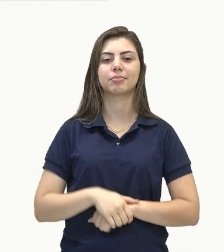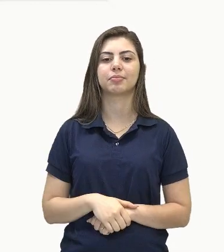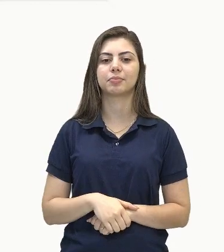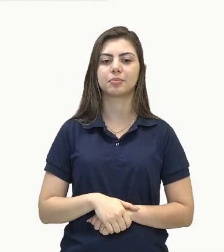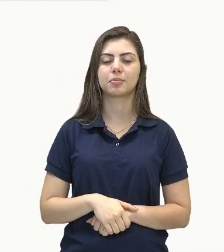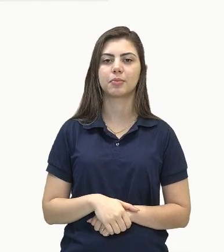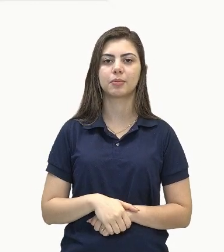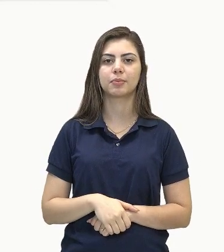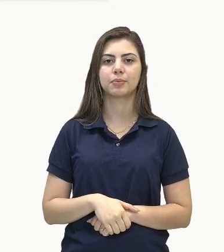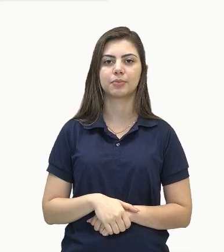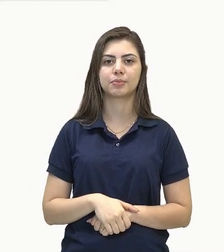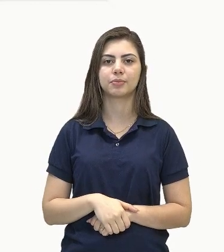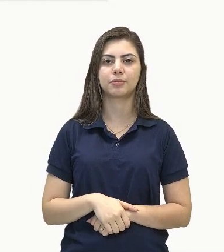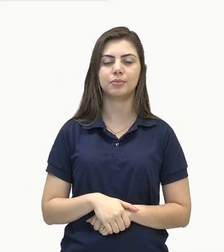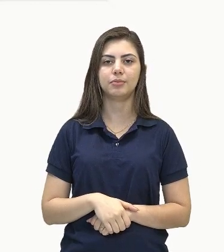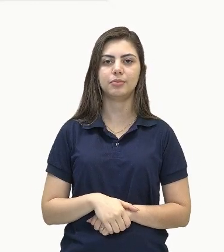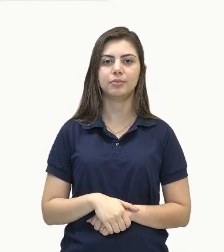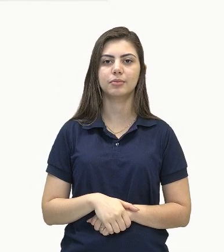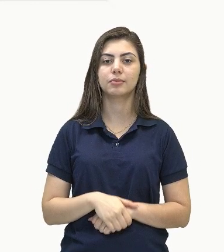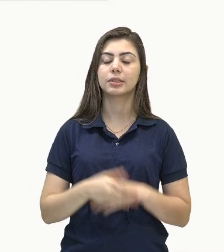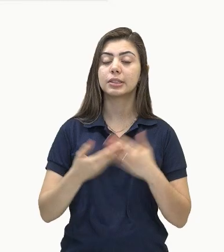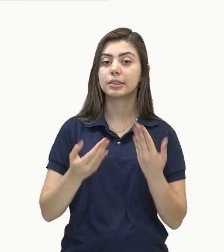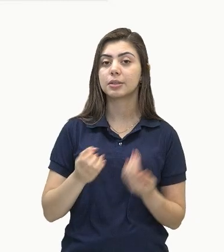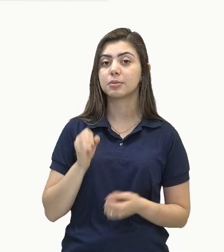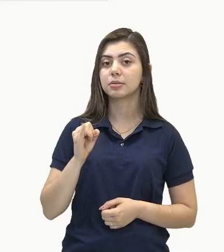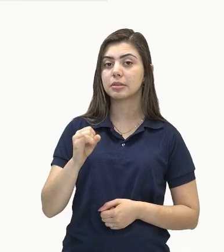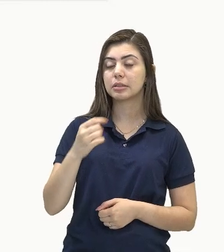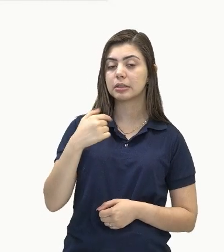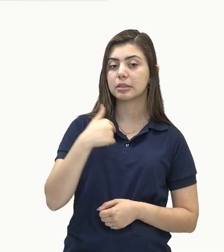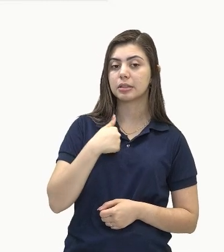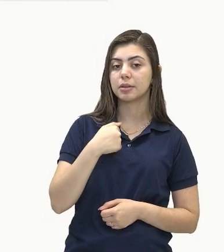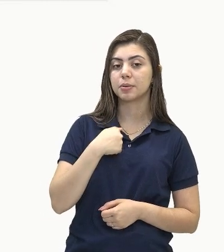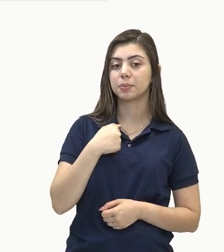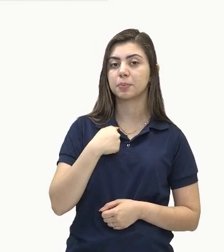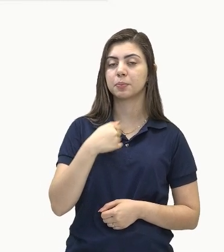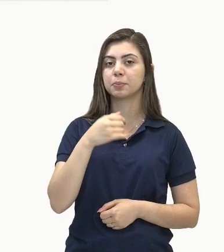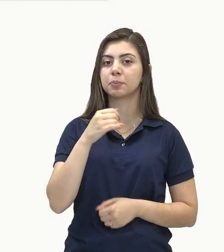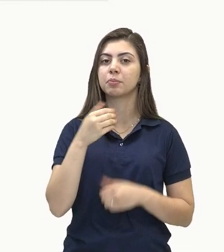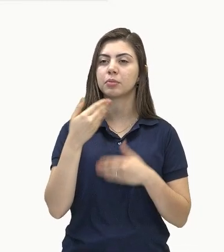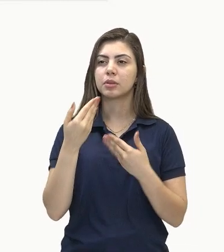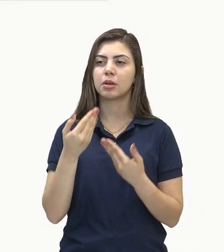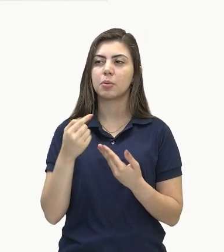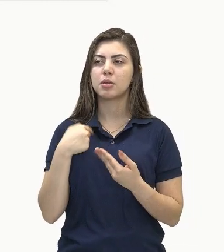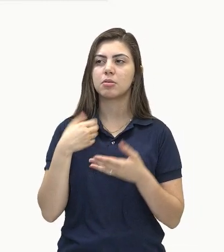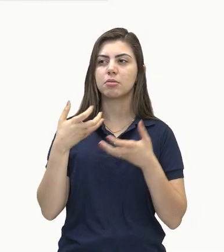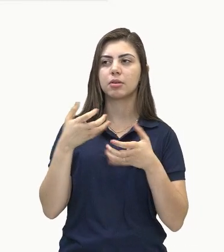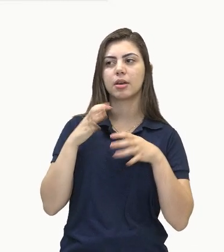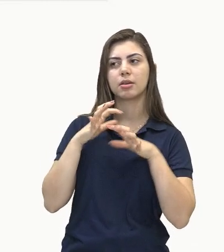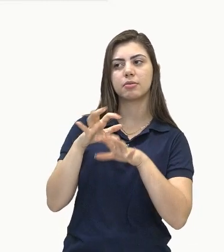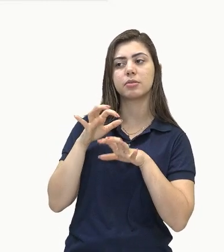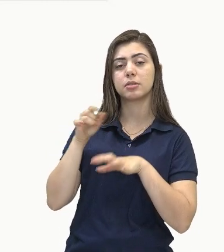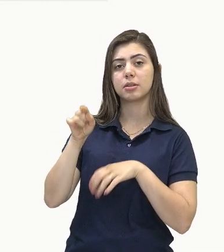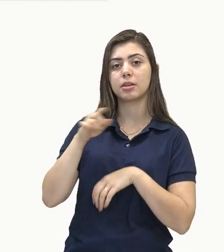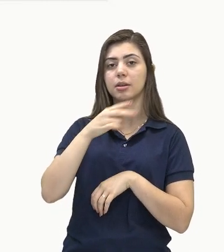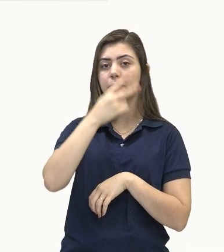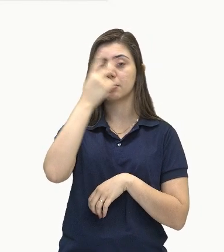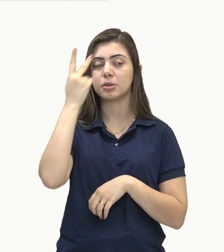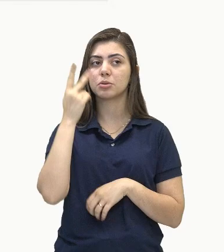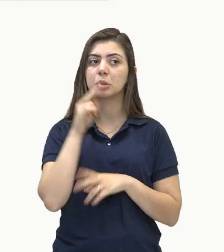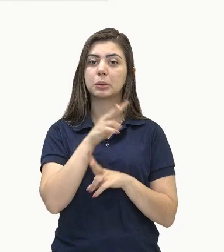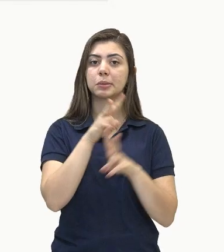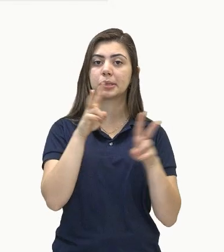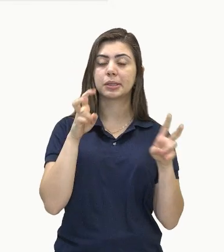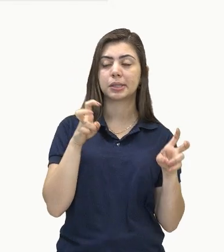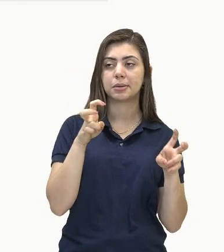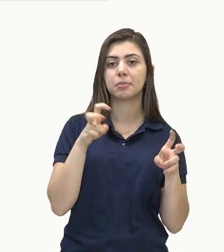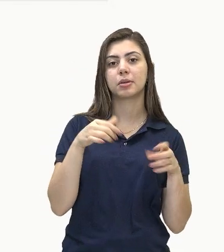é persuadir? Se eu tenho em mente persuadir alguém sobre alguma coisa, eu vou